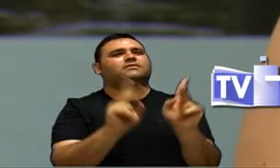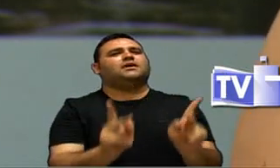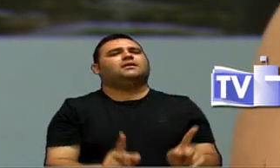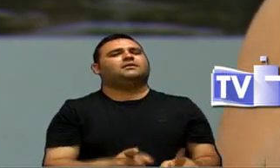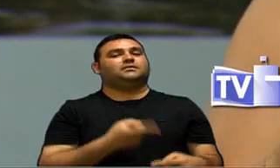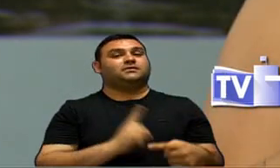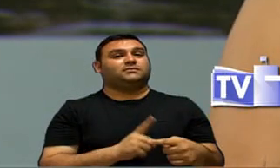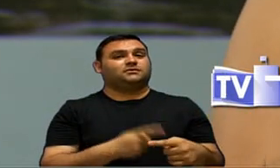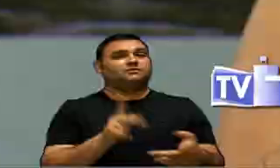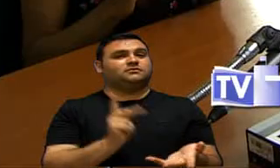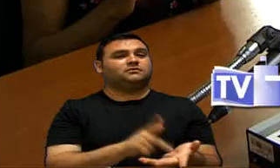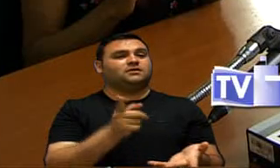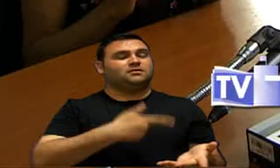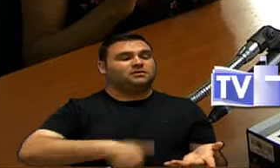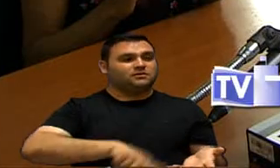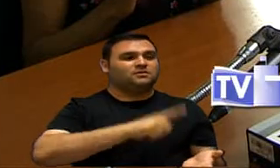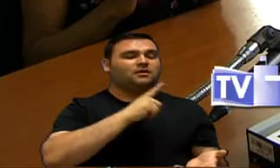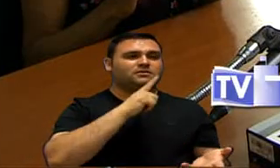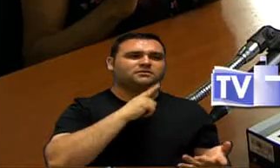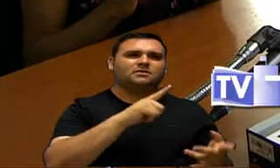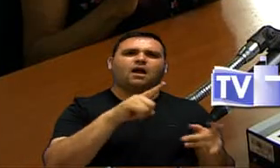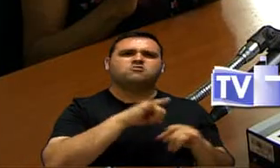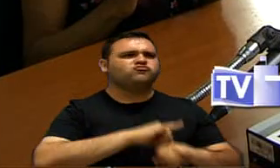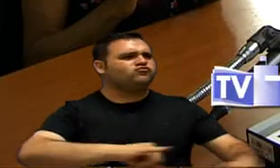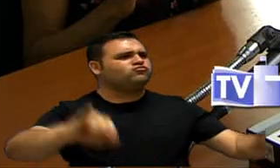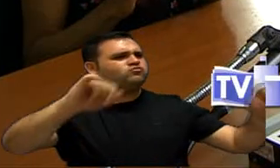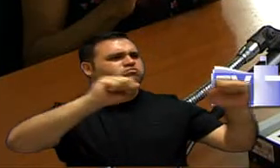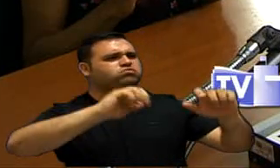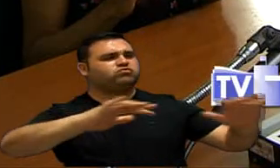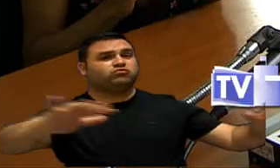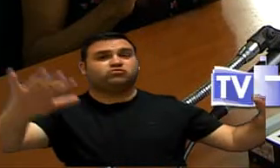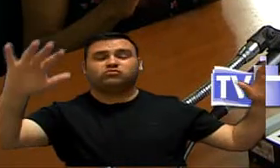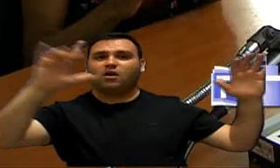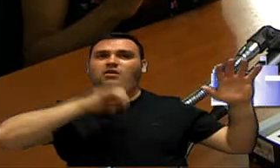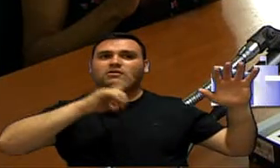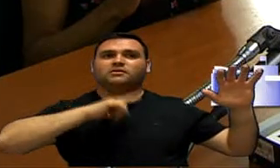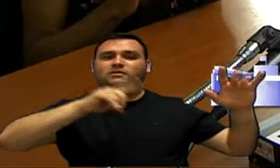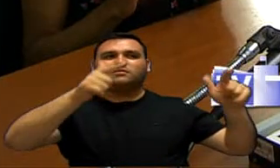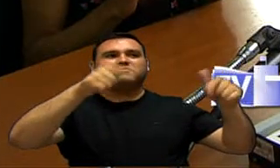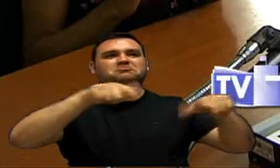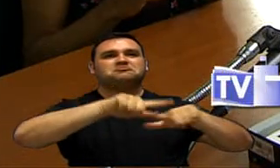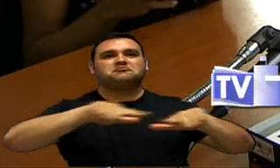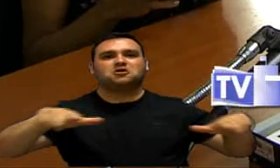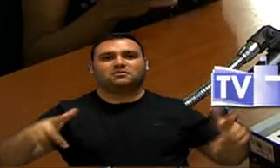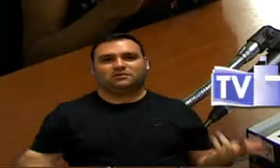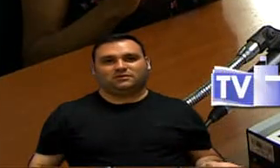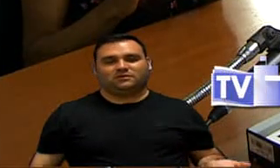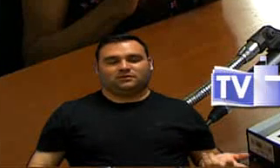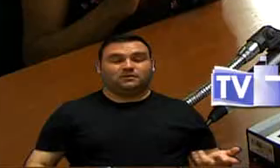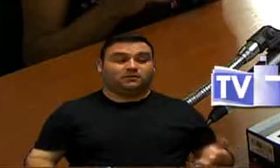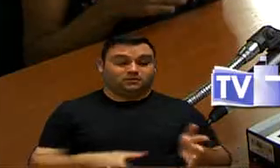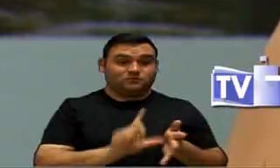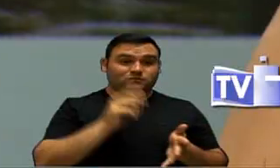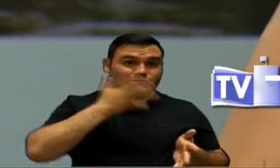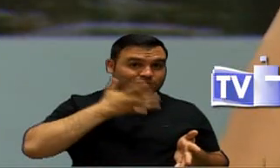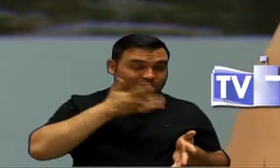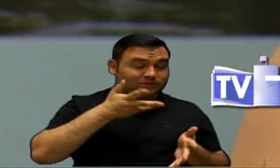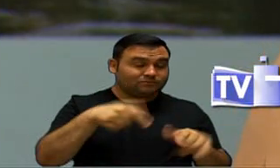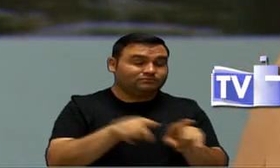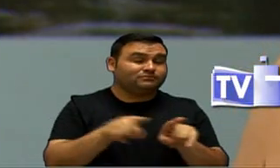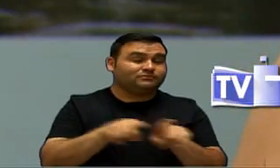Porque realmente a gente está pregando literalmente no deserto, né? Eu queria, antes também de começar a minha fala,